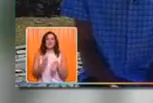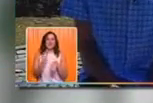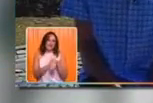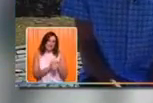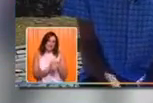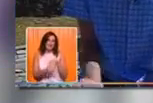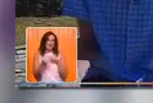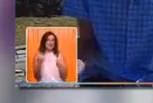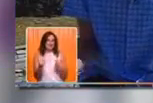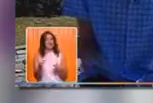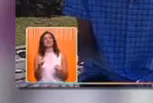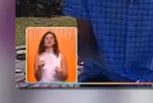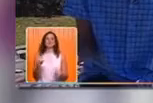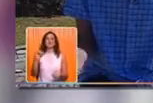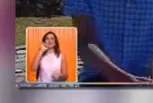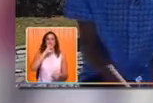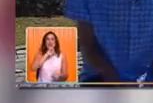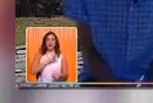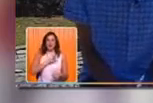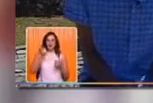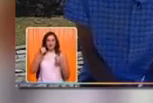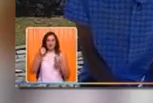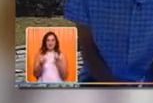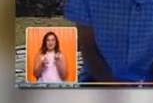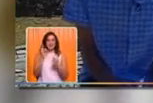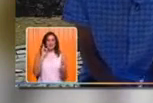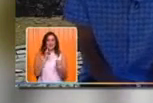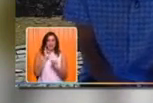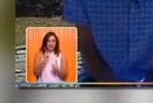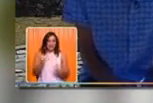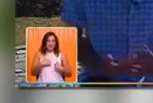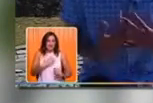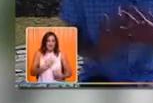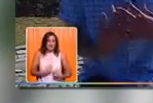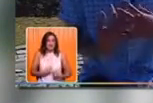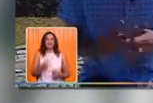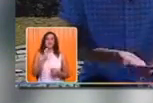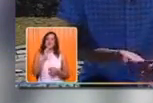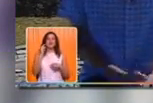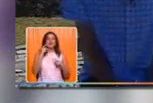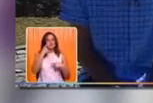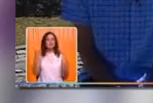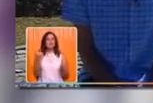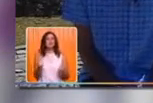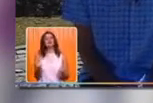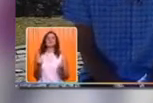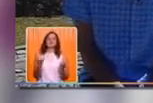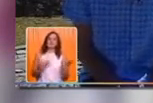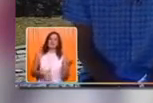e vem mesmo a calhar porque é mesmo Este estudo de música que eu gosto e eu até os próximos